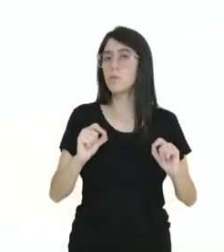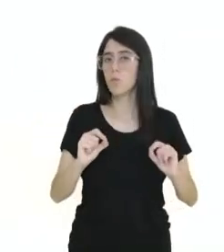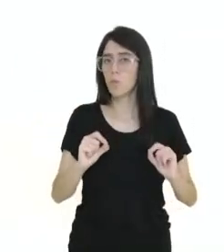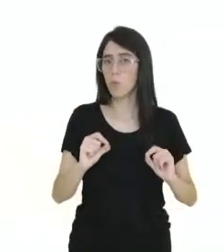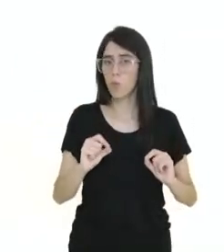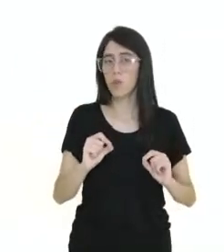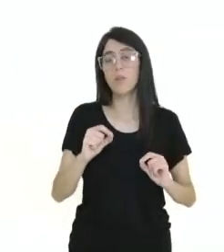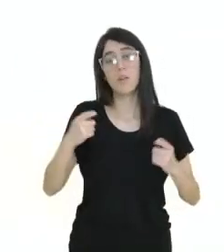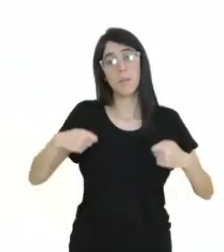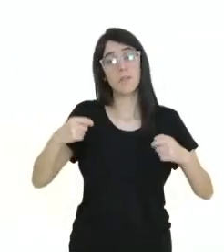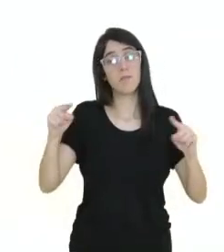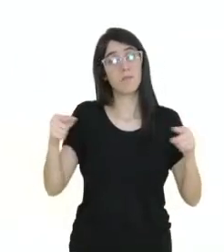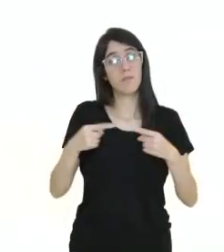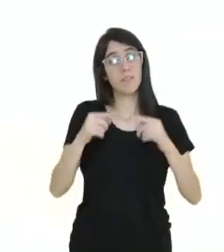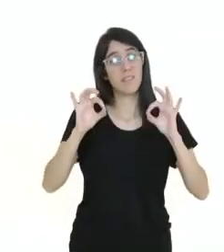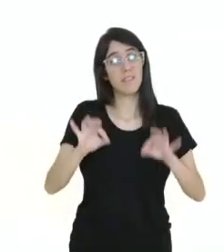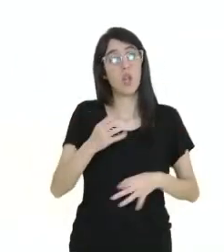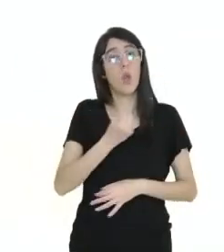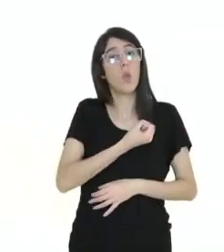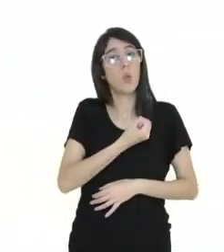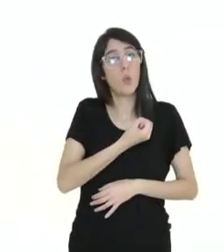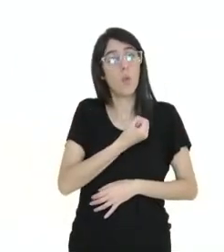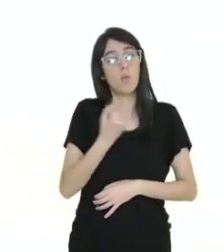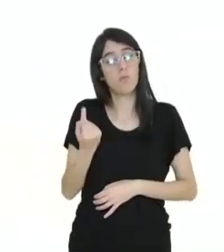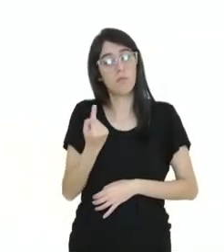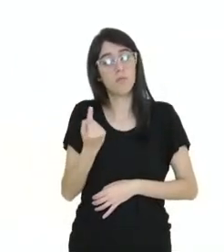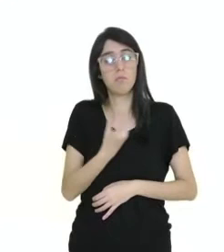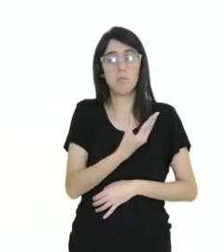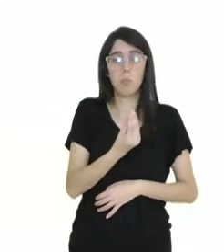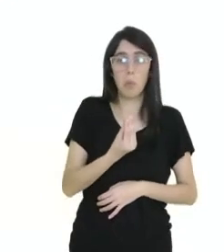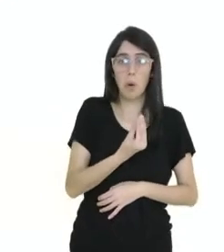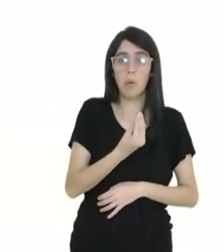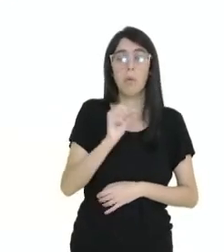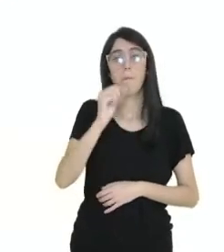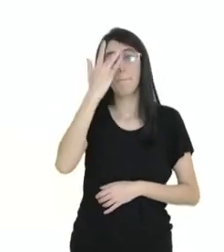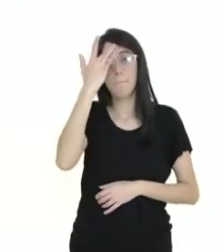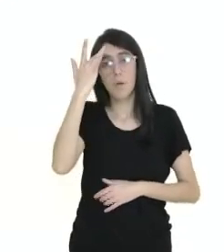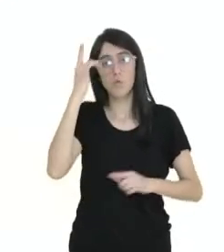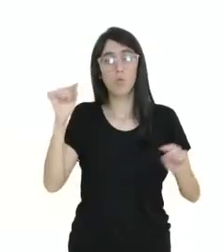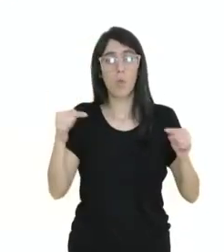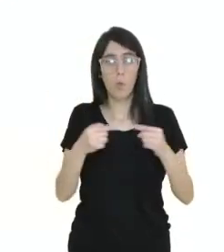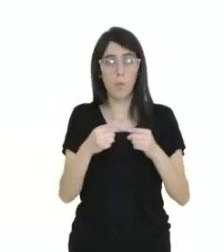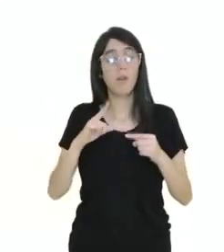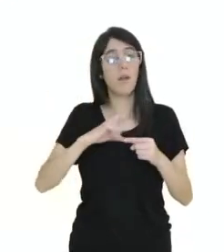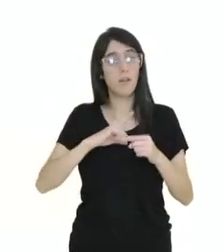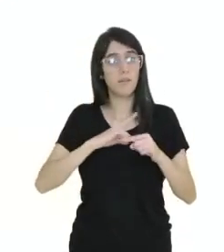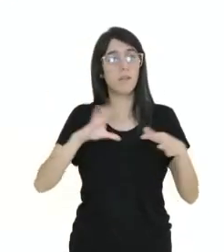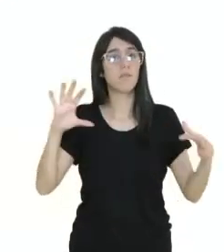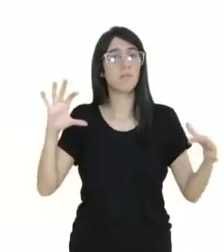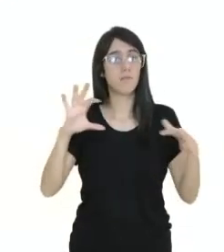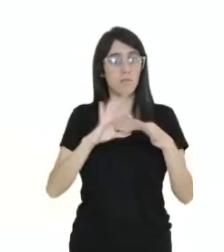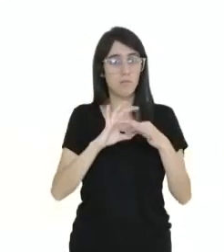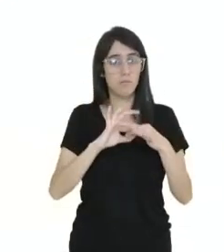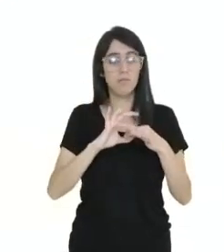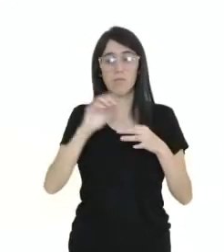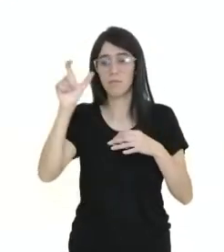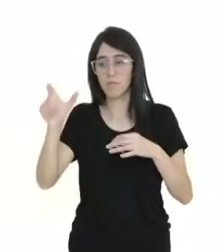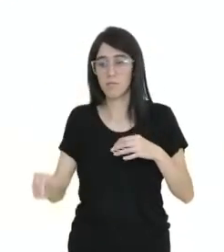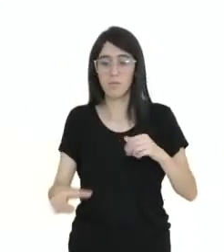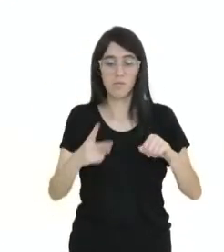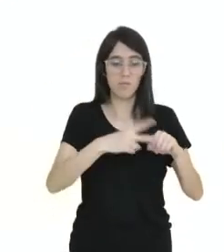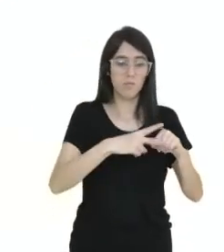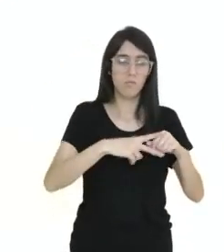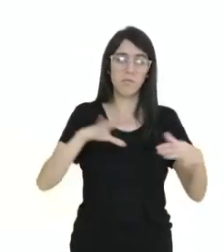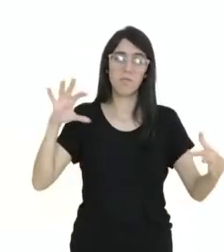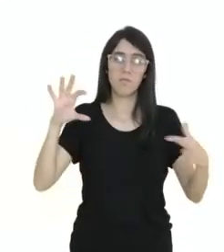em número e pessoa. E essa relação, então, que se estabelece entre o sujeito e o verbo dentro da oração, então, recebe